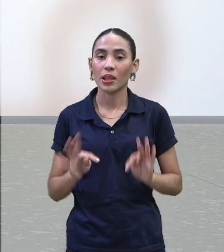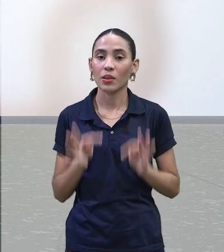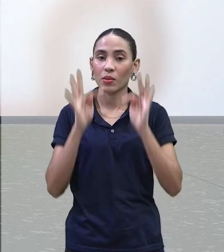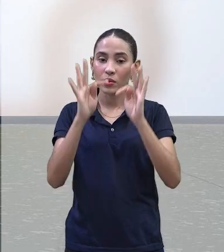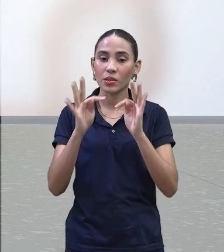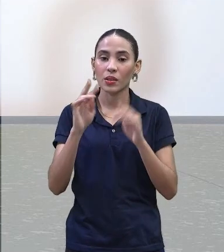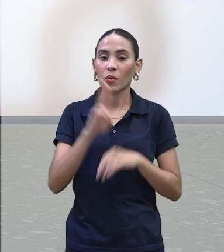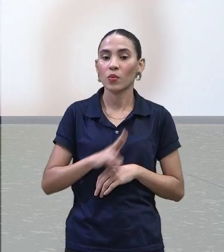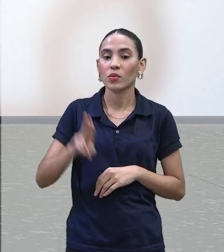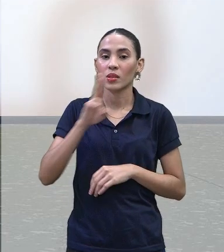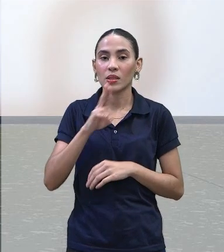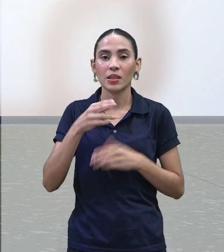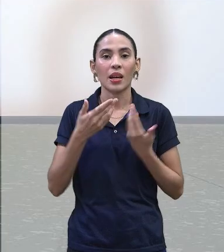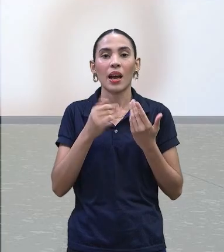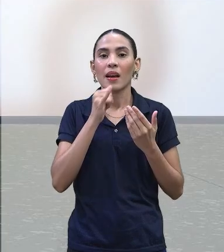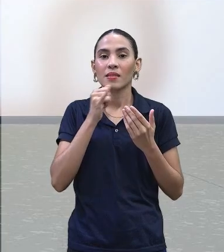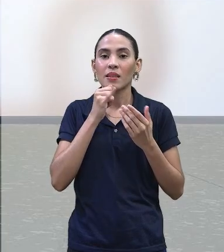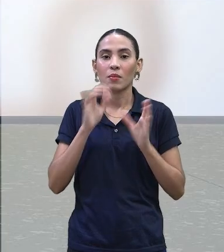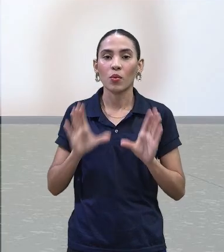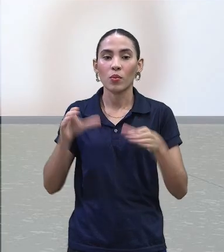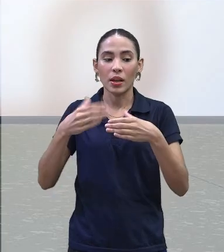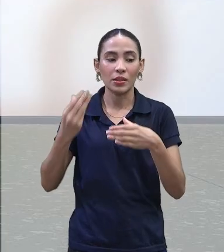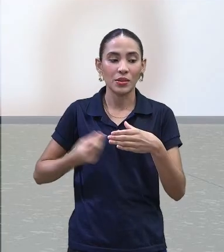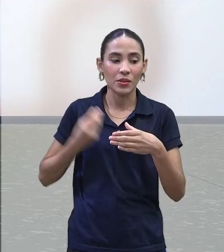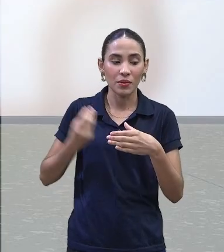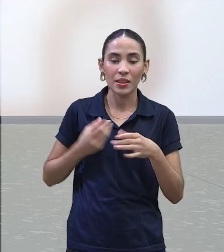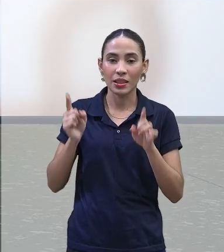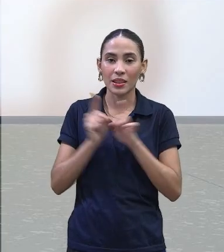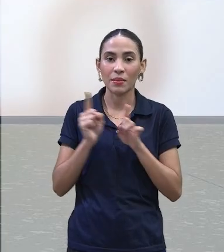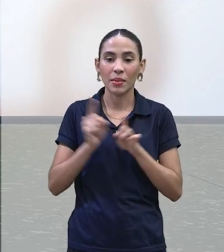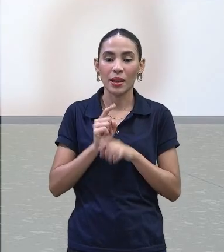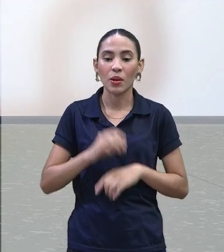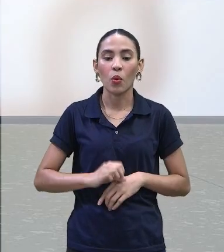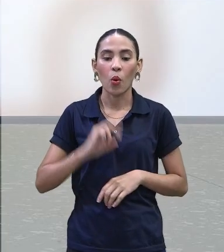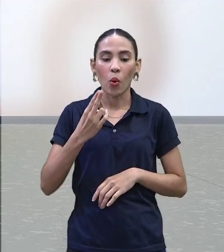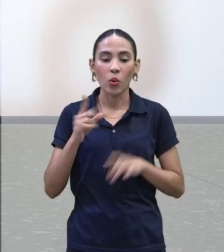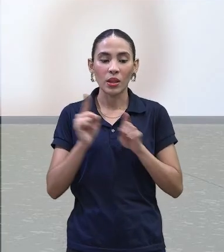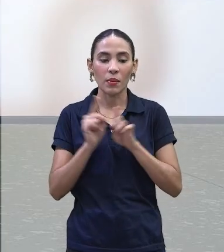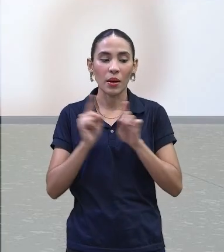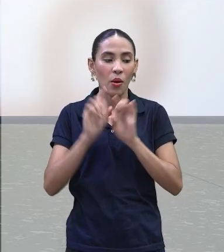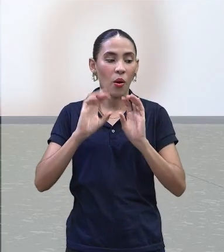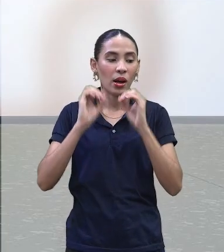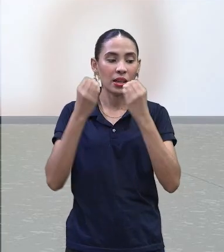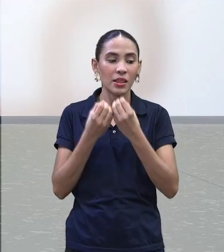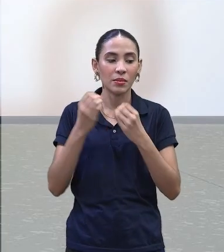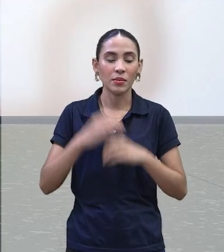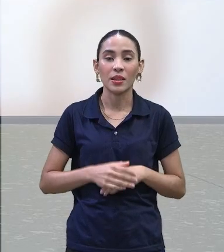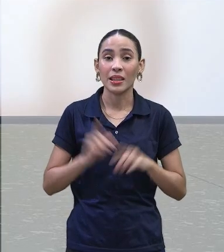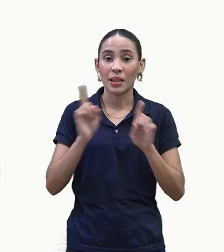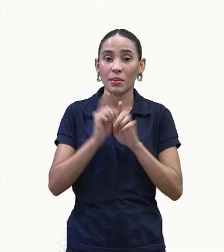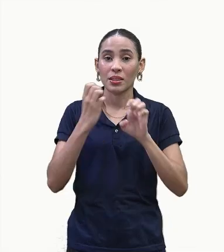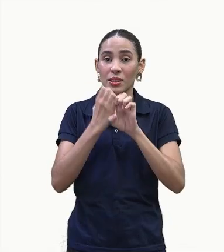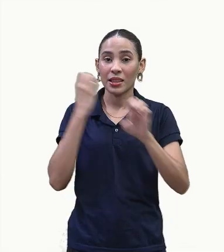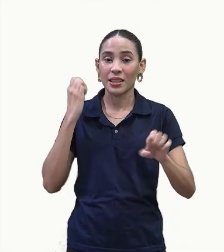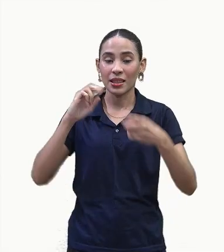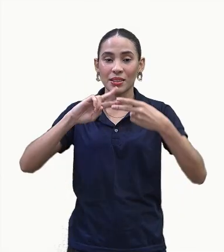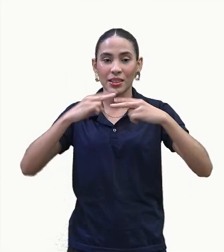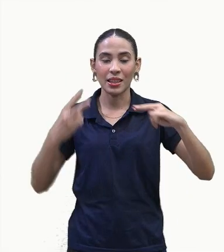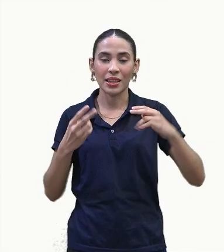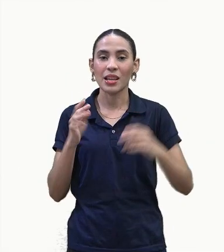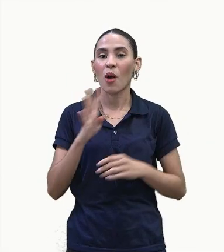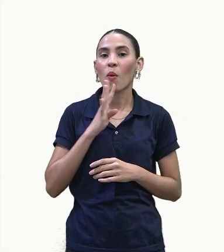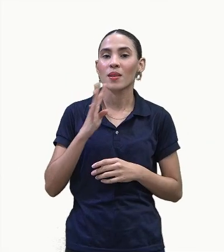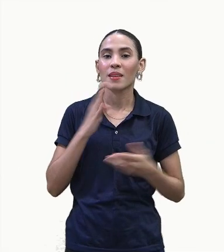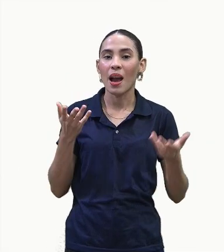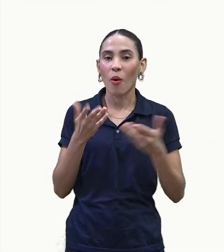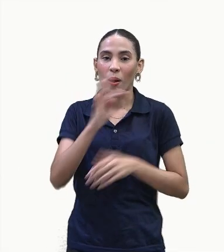que utiliza partes de seres, né, partes deles ou organismos, e da engenharia genética. Vamos conhecer algumas